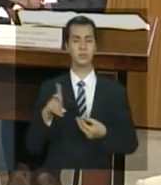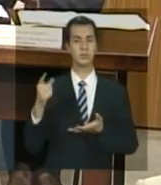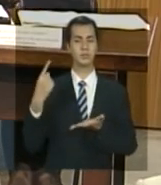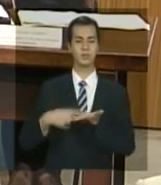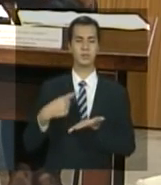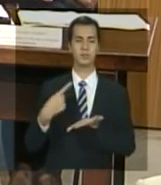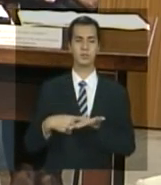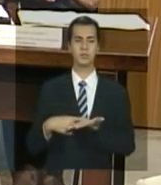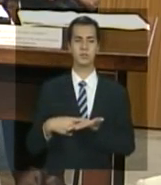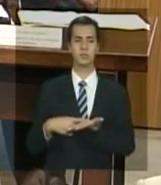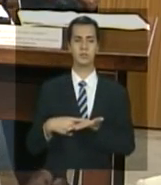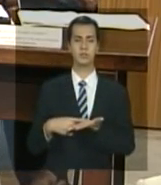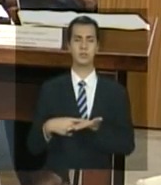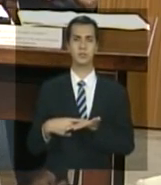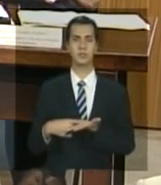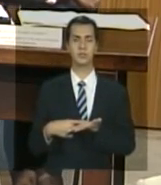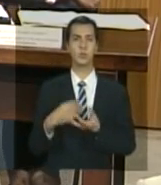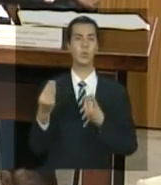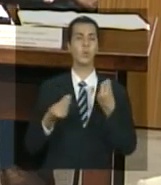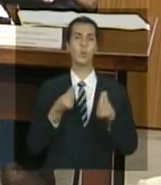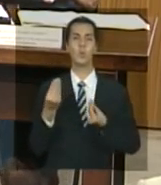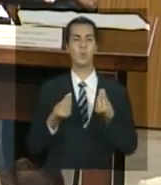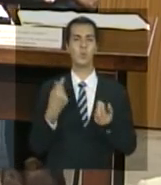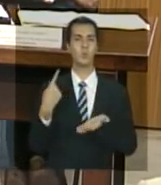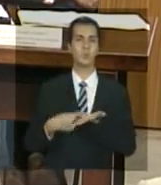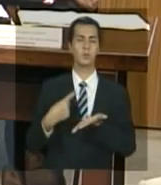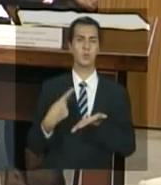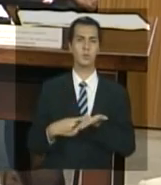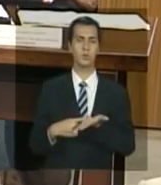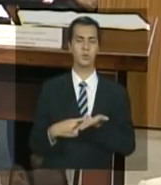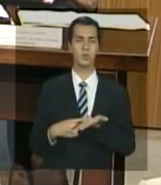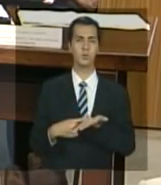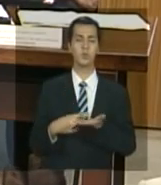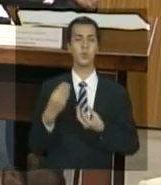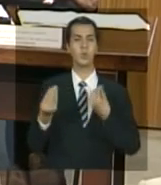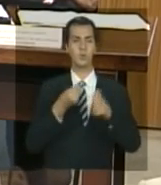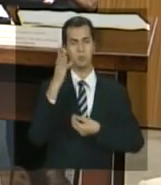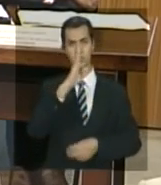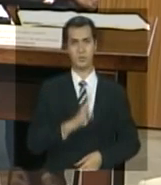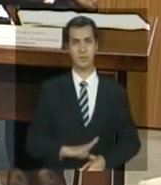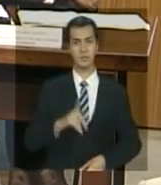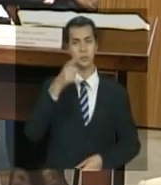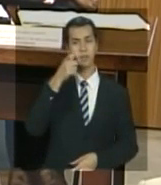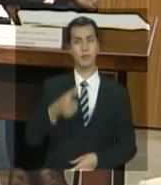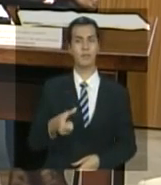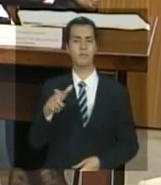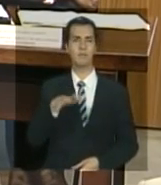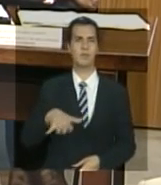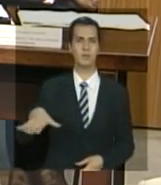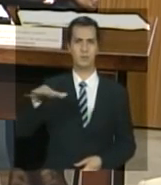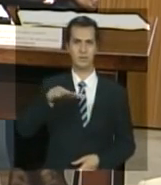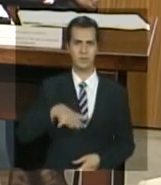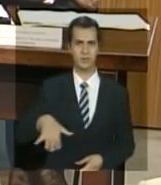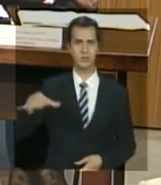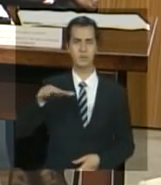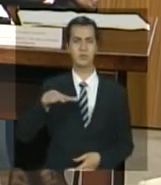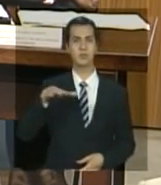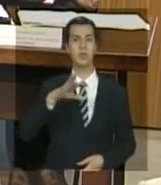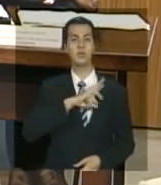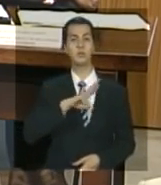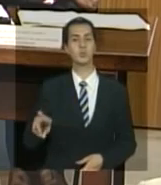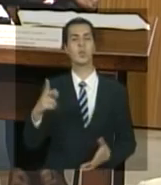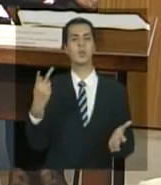bilateral. Como está, em que como o Brasil está interessado no resultado na